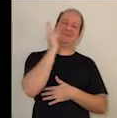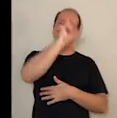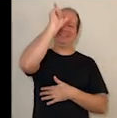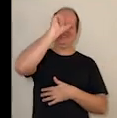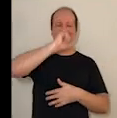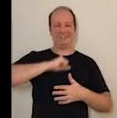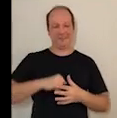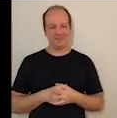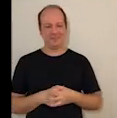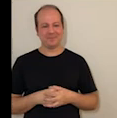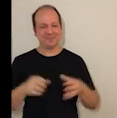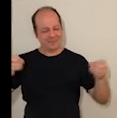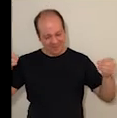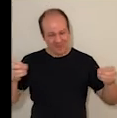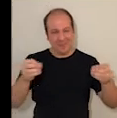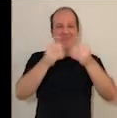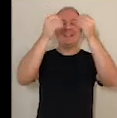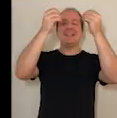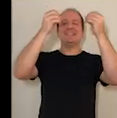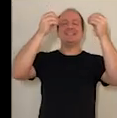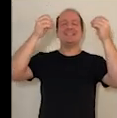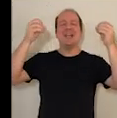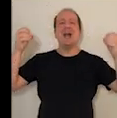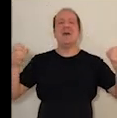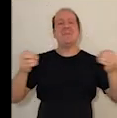todas engolidas por uma mosca.